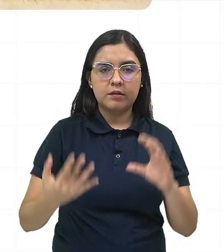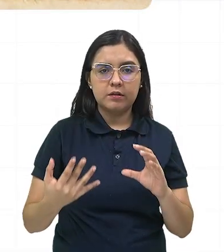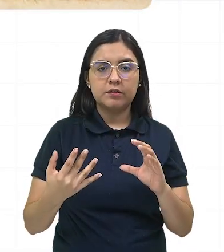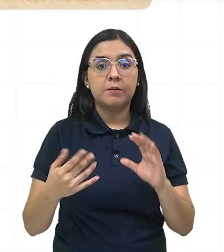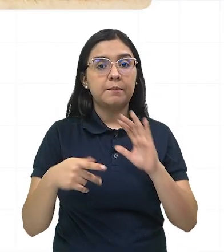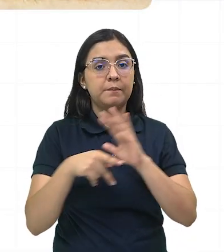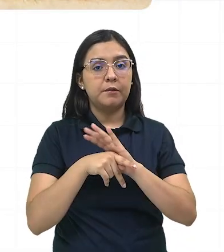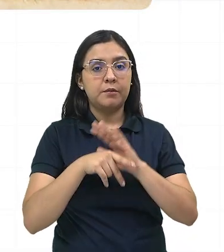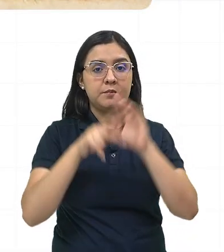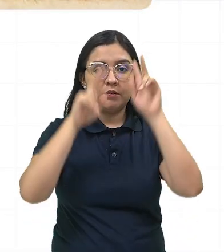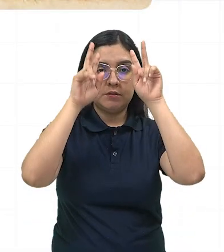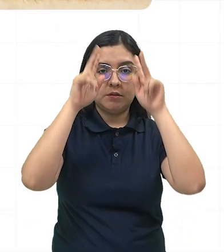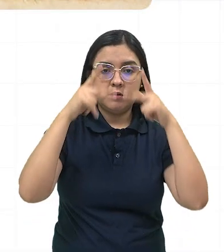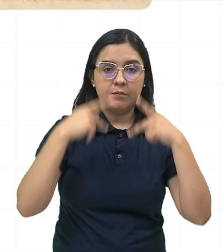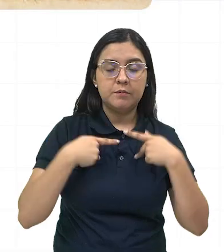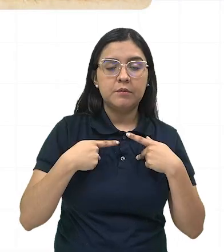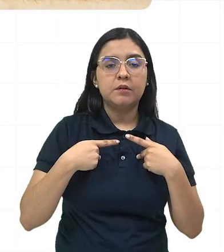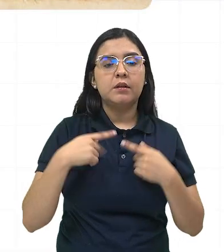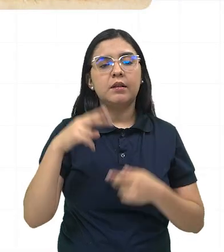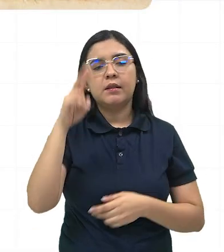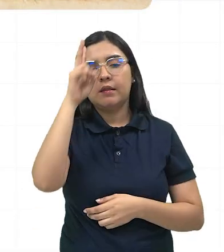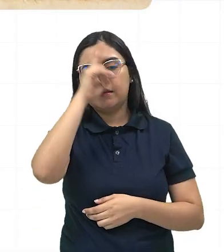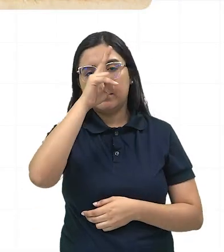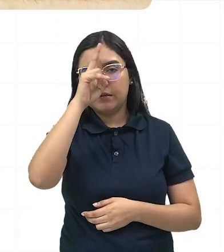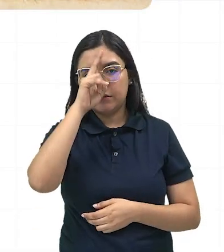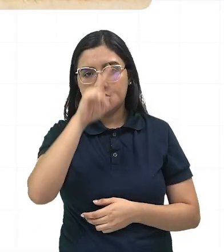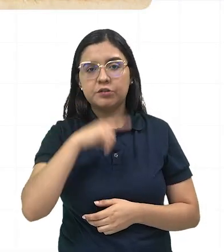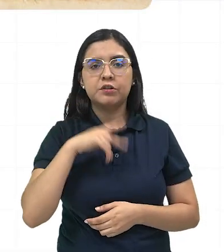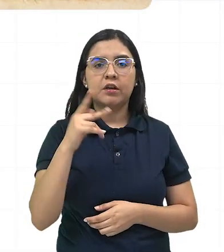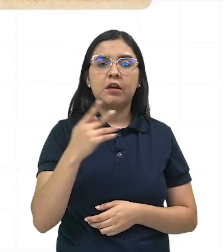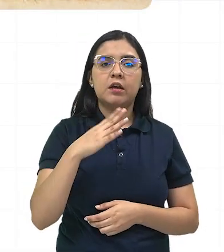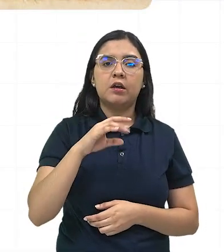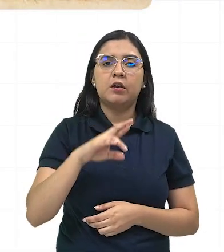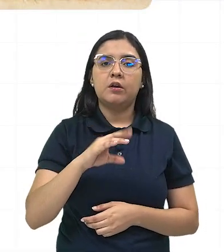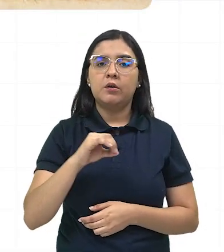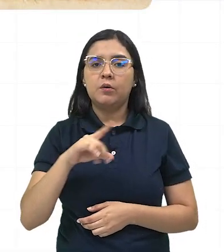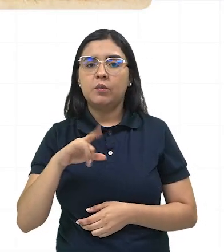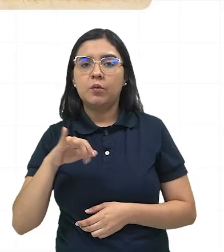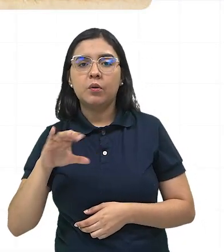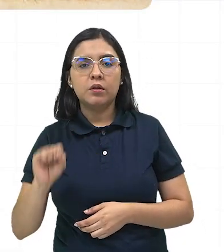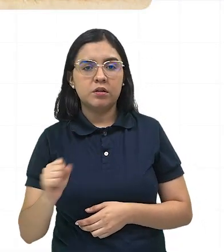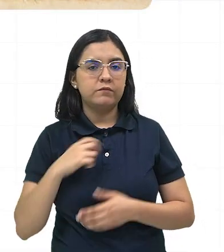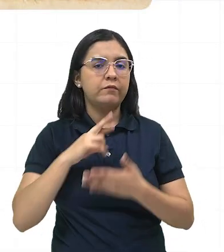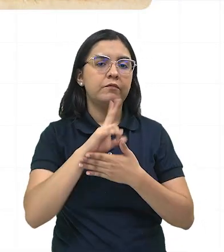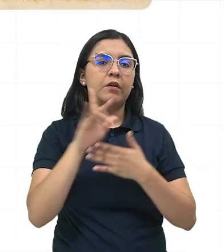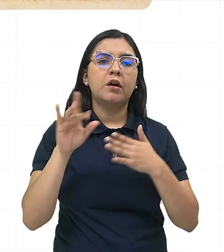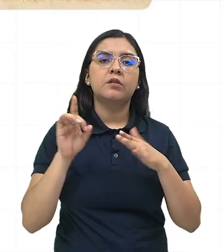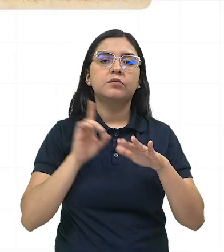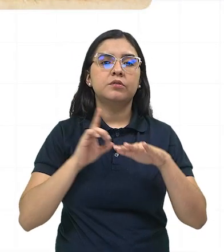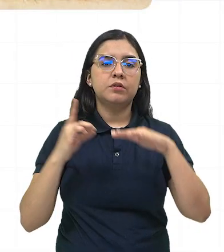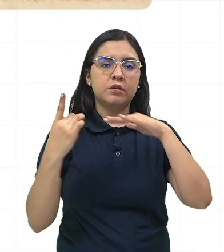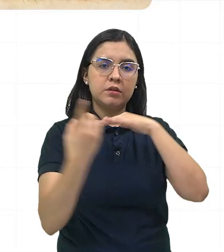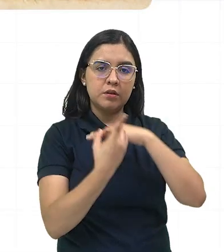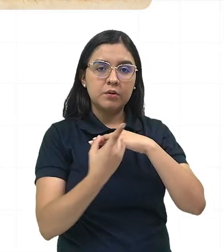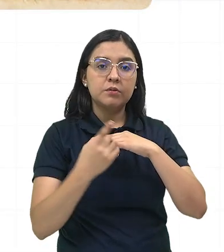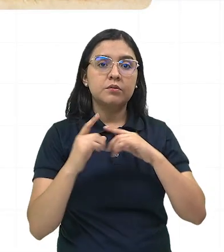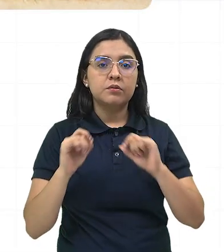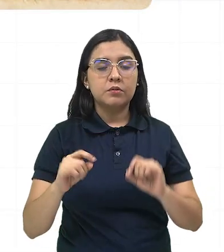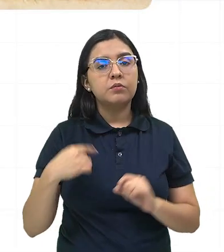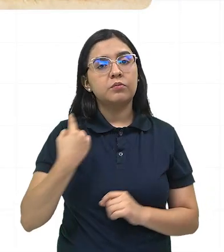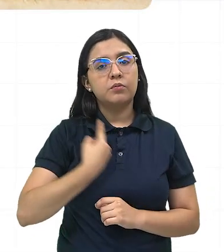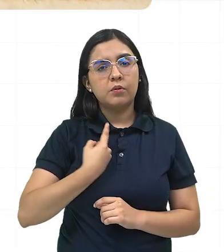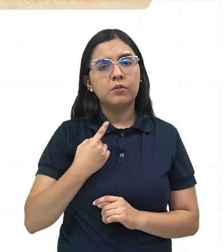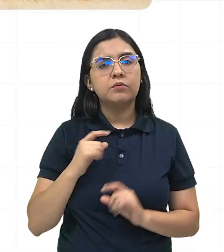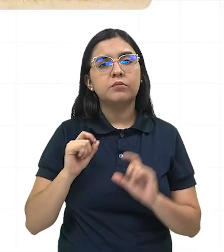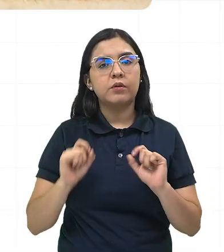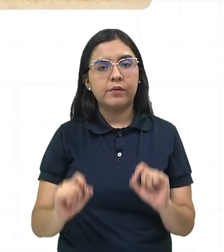seres humanos, né? Lembra aí de Hércules, do panteão grego, né? Que a gente, de certa forma, de